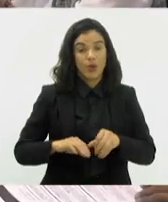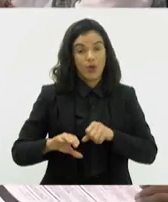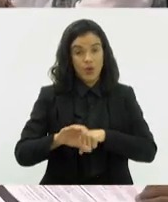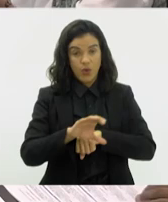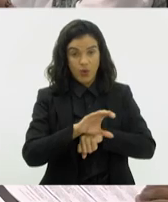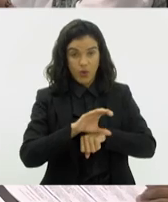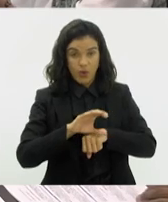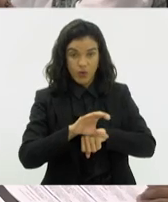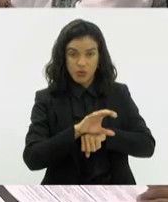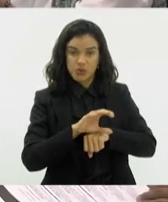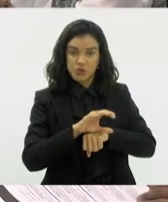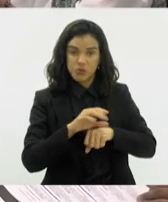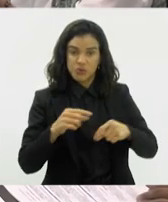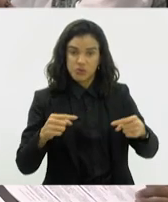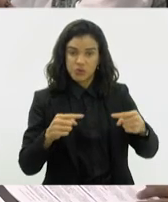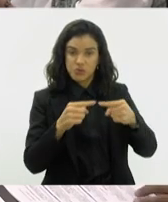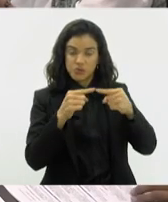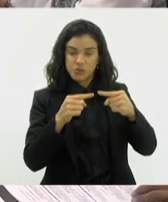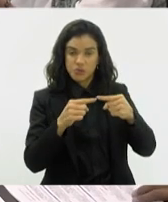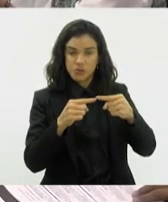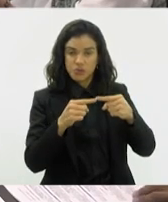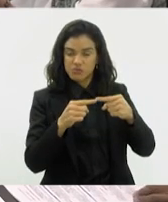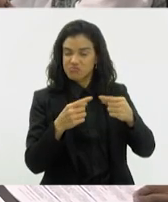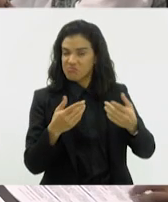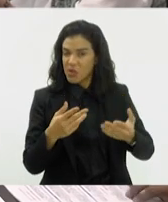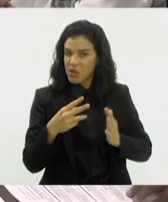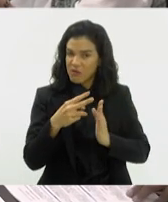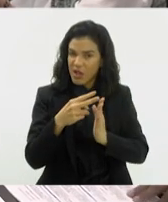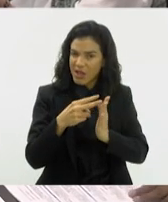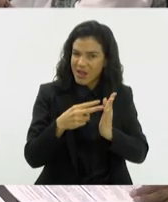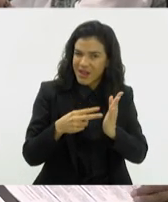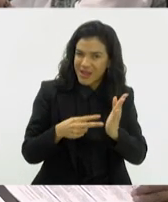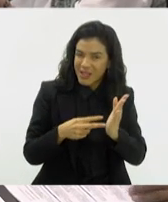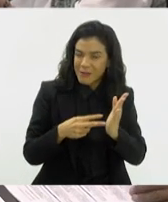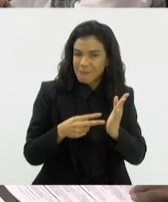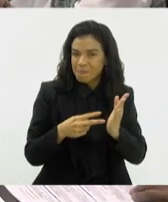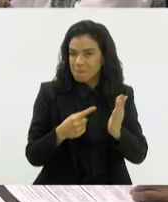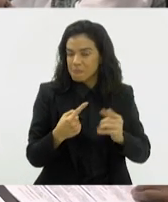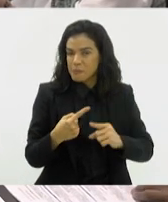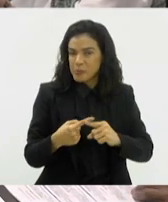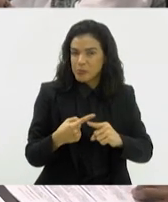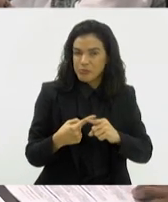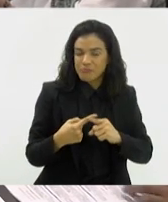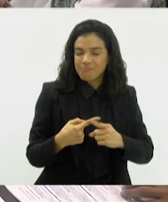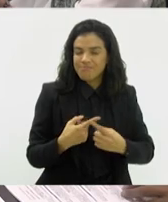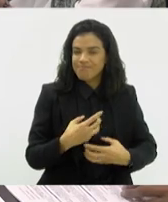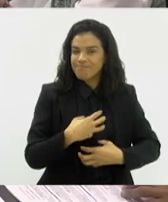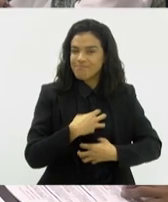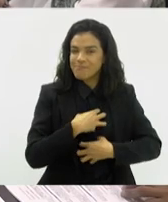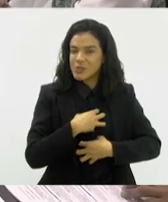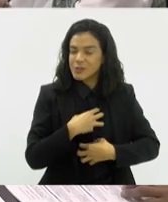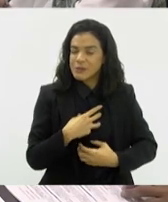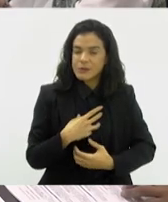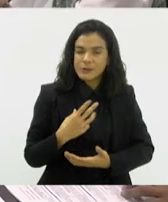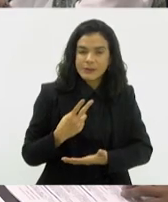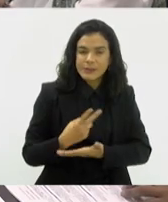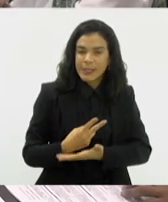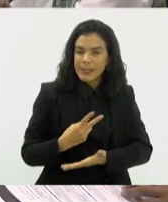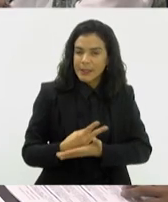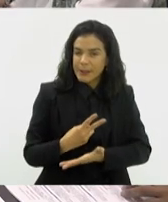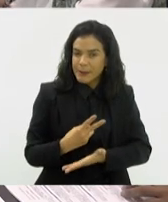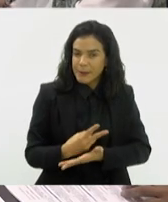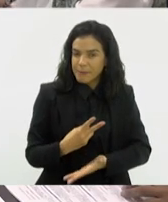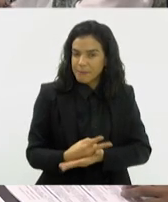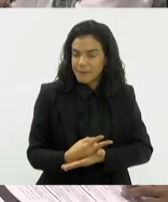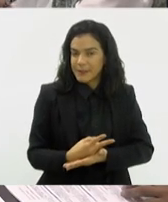Constitucionalidade ao parecer. Eu estava lendo aqui, porque tem sempre uma questão minha, viu,